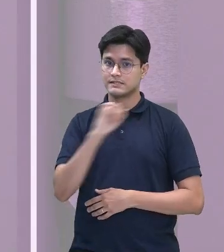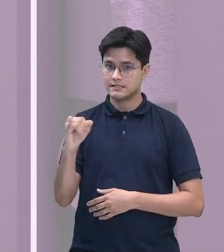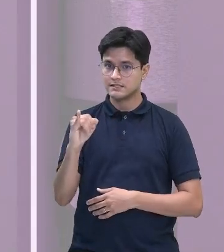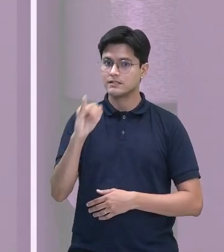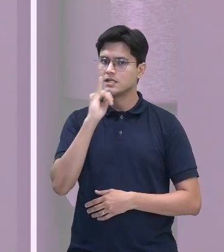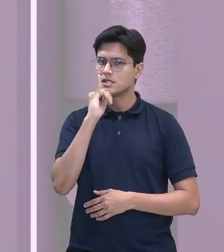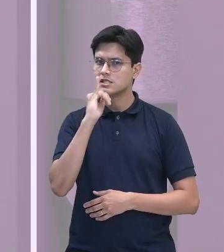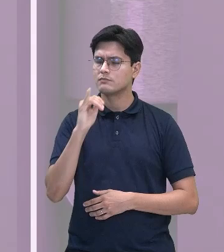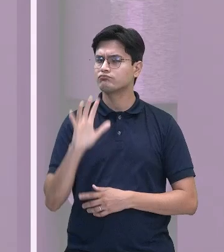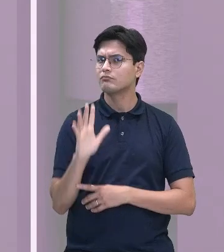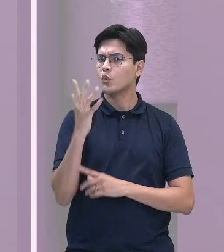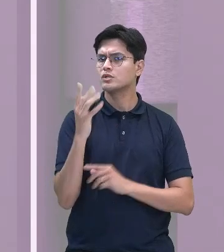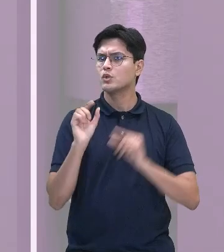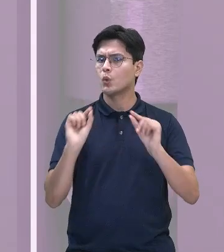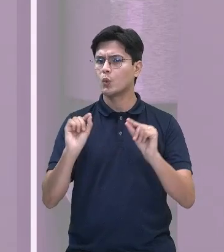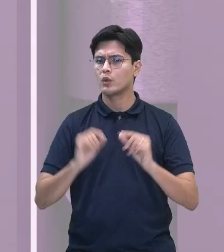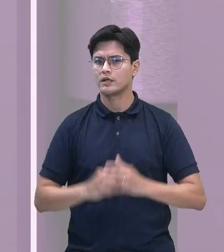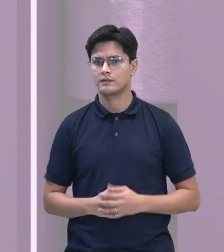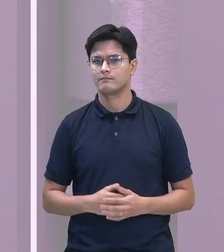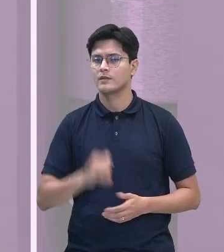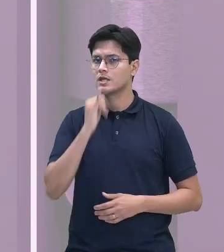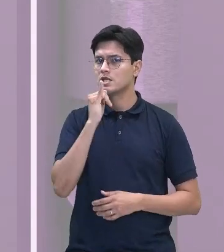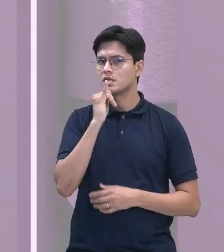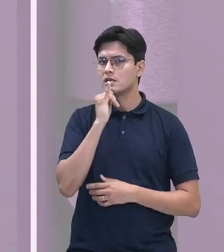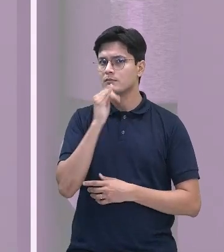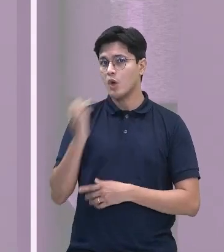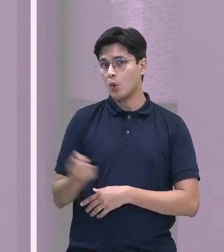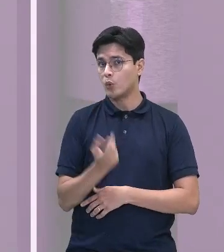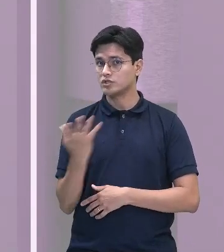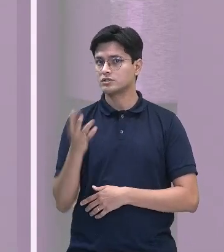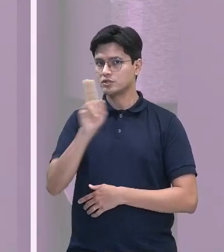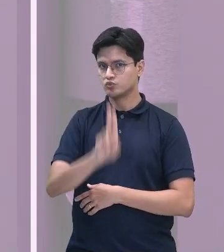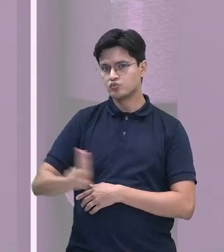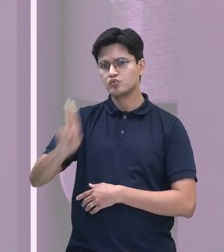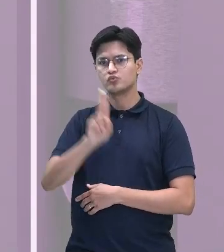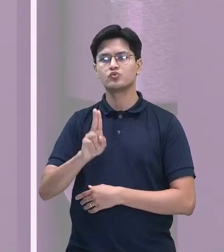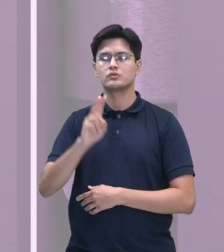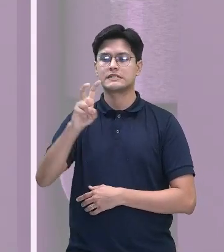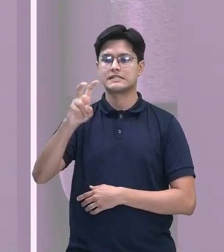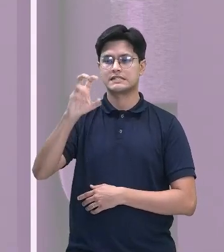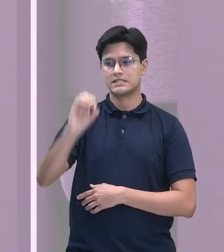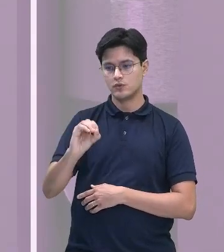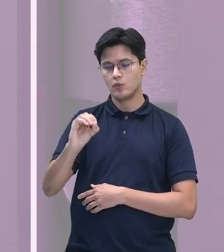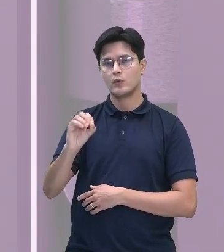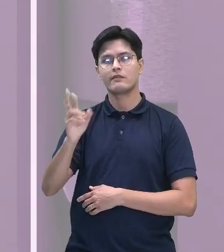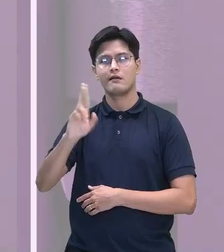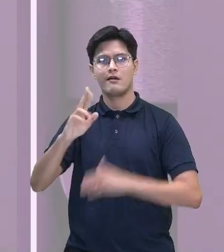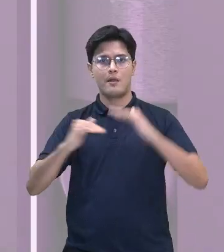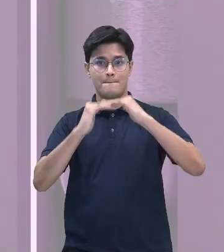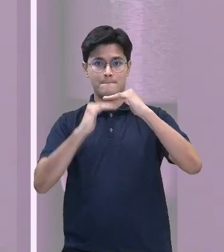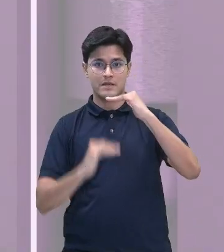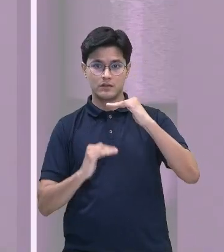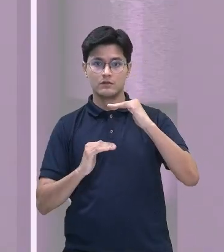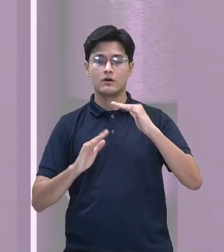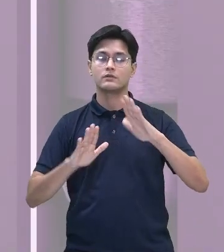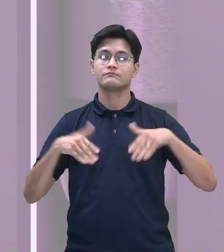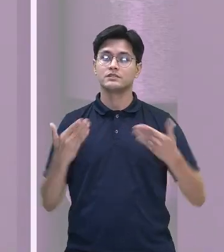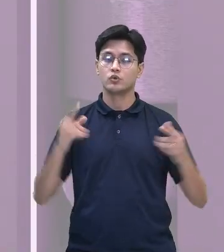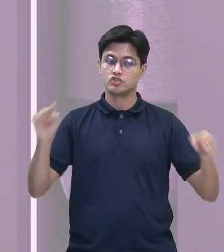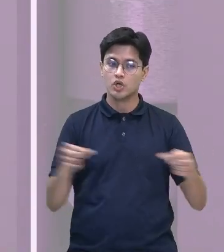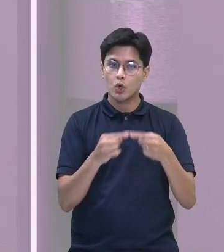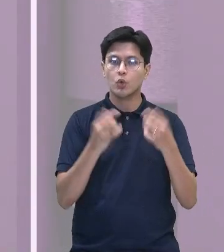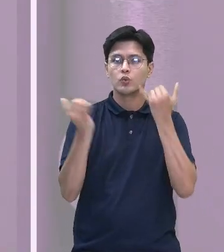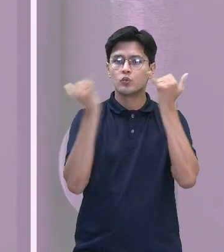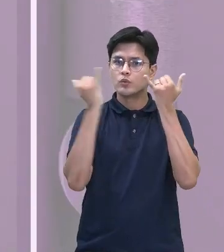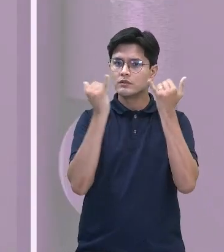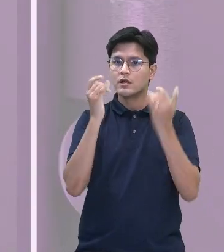Se acontecer do consumo ser menor do que R$ 50,00, de acordo com os dados, será pago